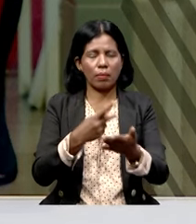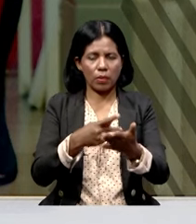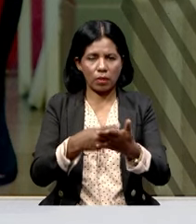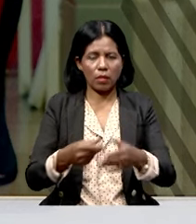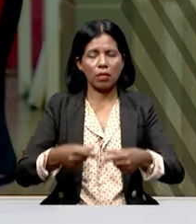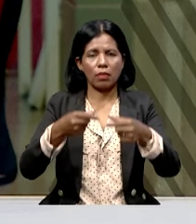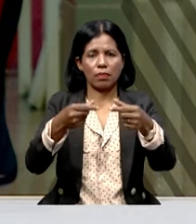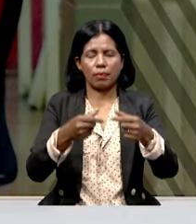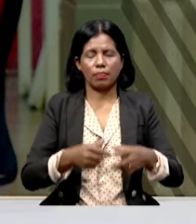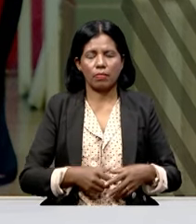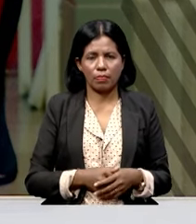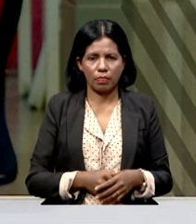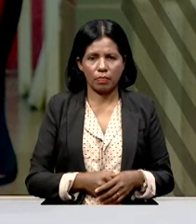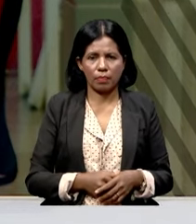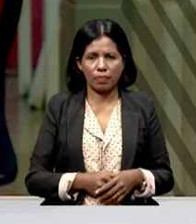Bamalo.